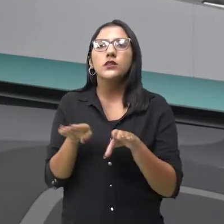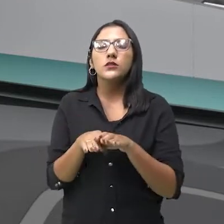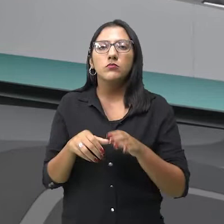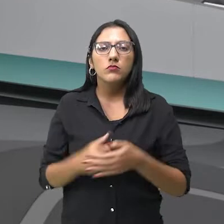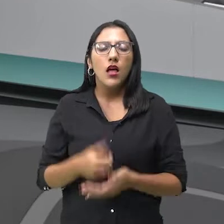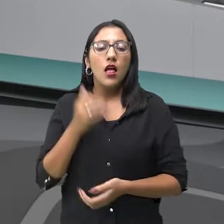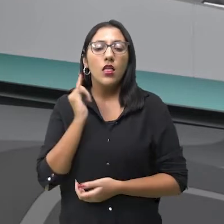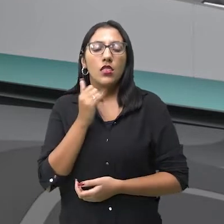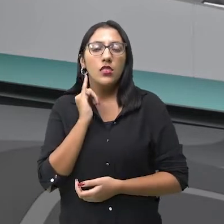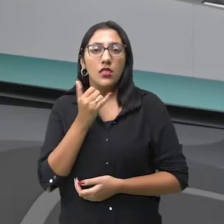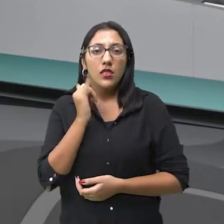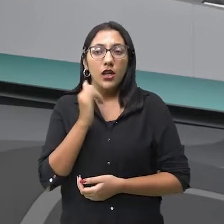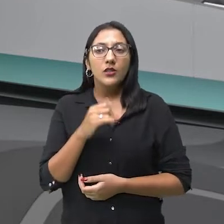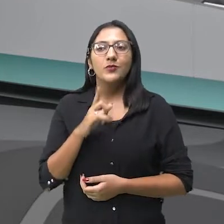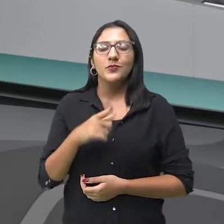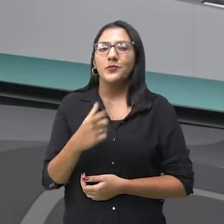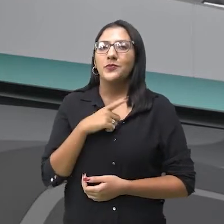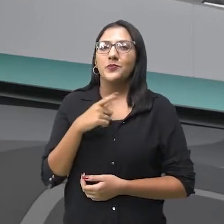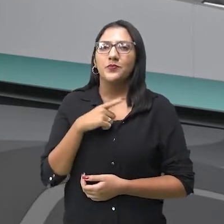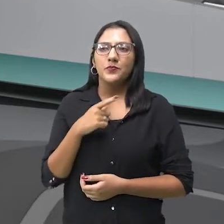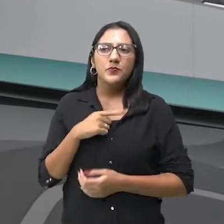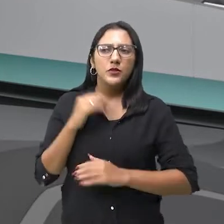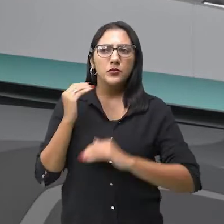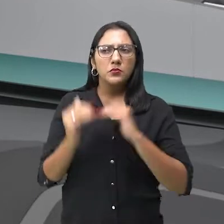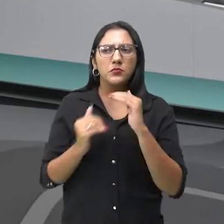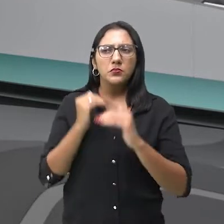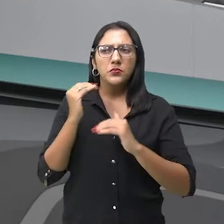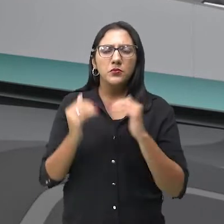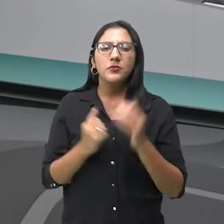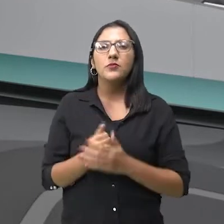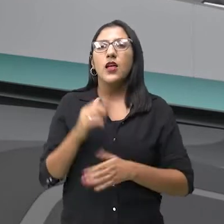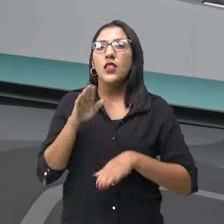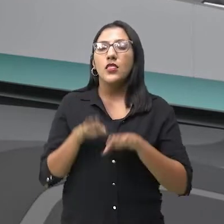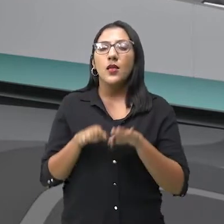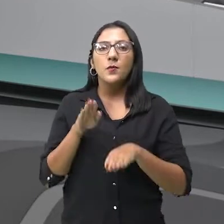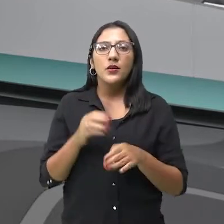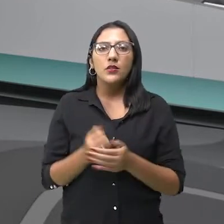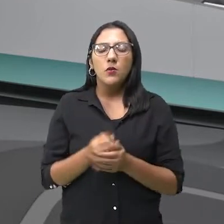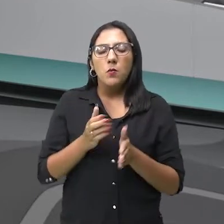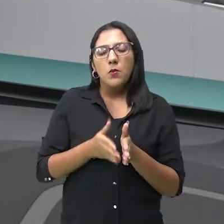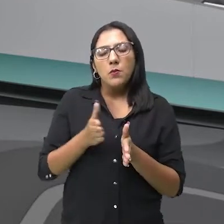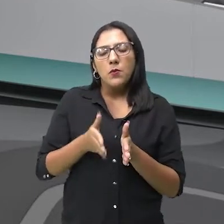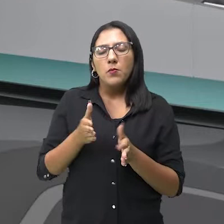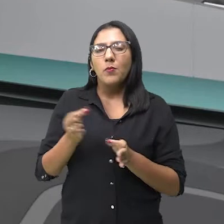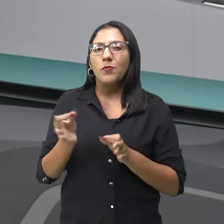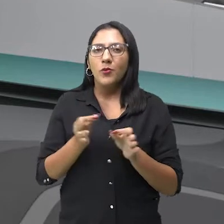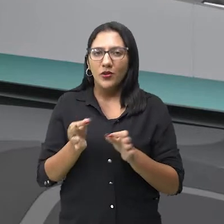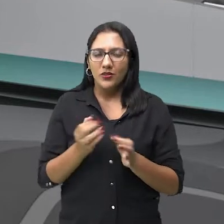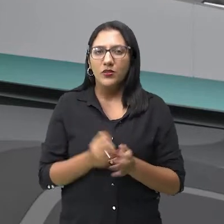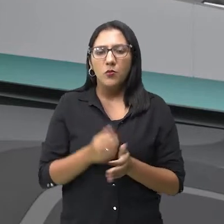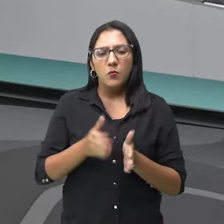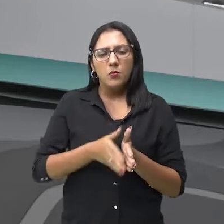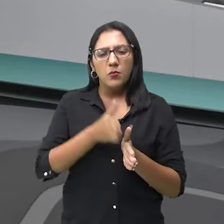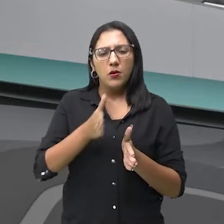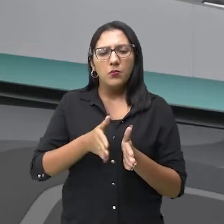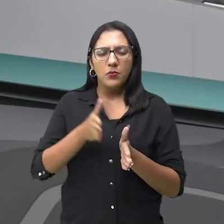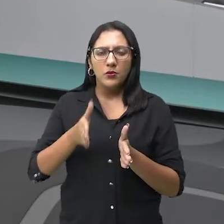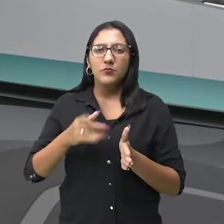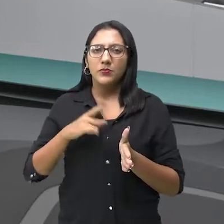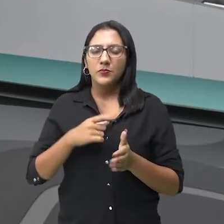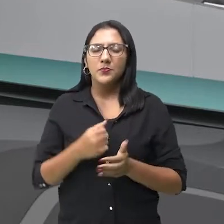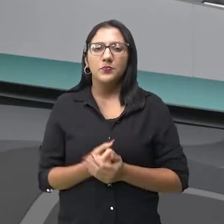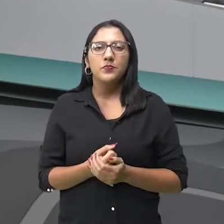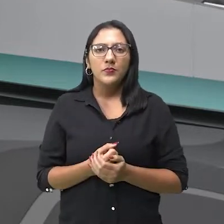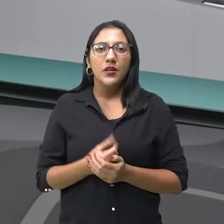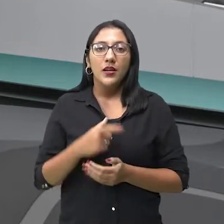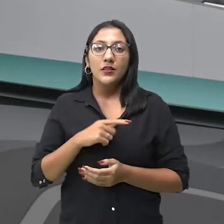a narrativa, ela vai se constituir a partir de uma espécie de passo a passo, um momento após o outro, né? Então, que